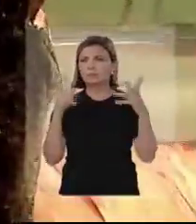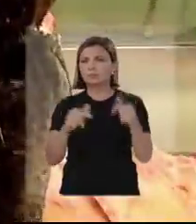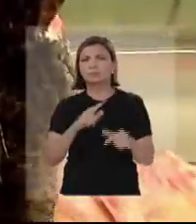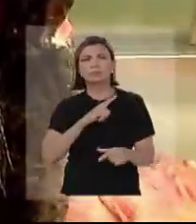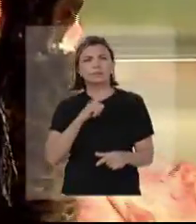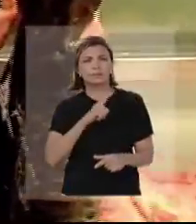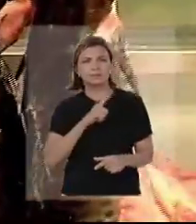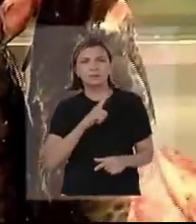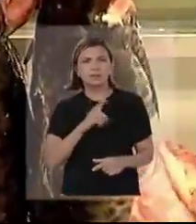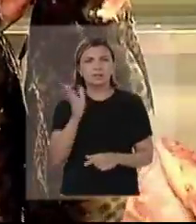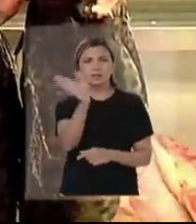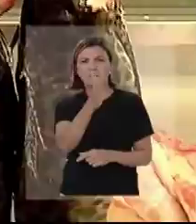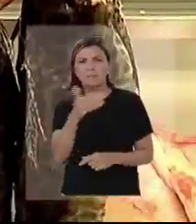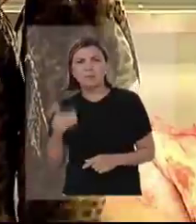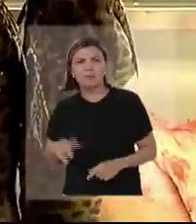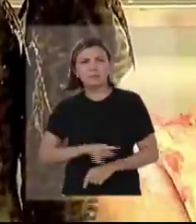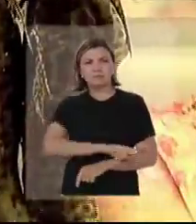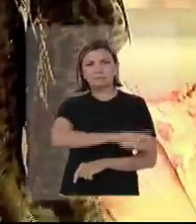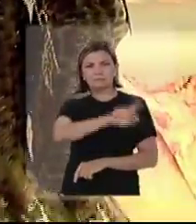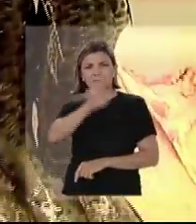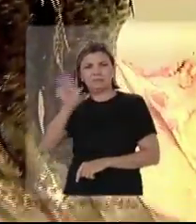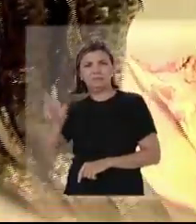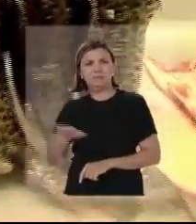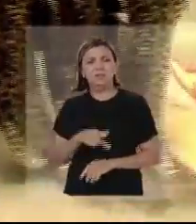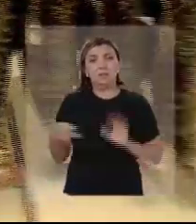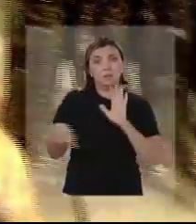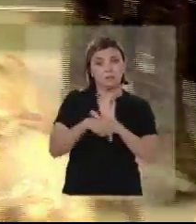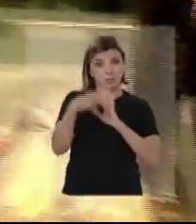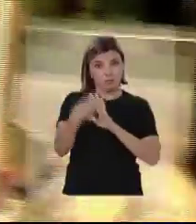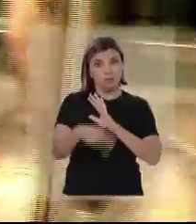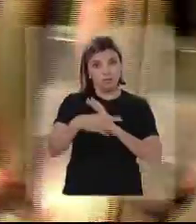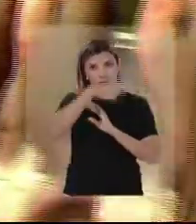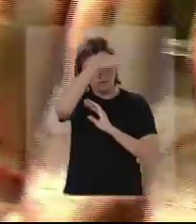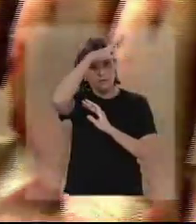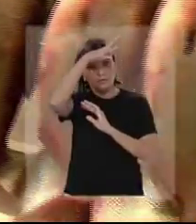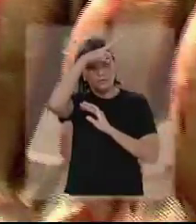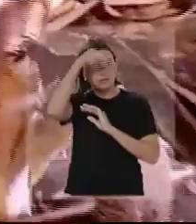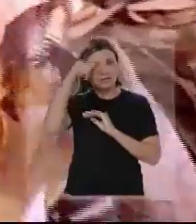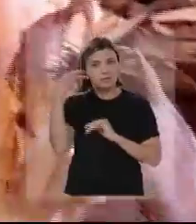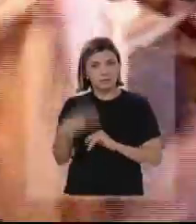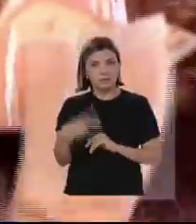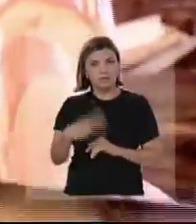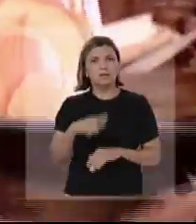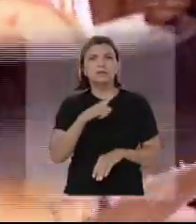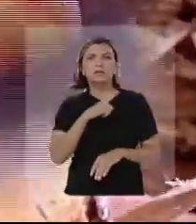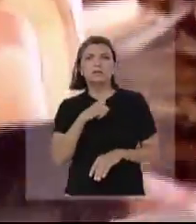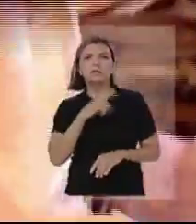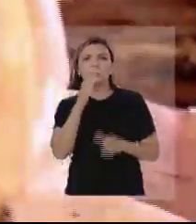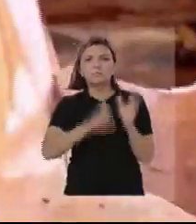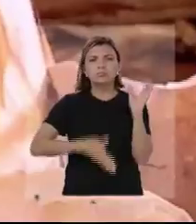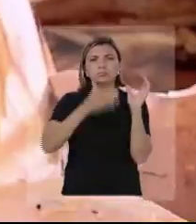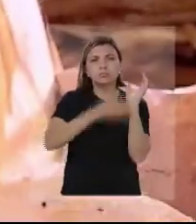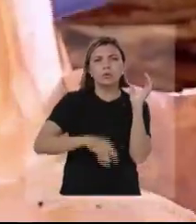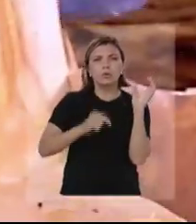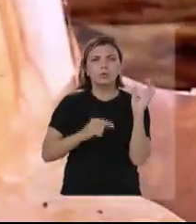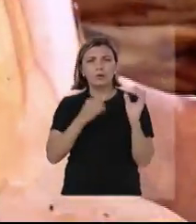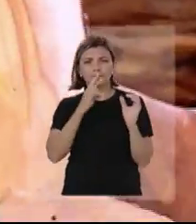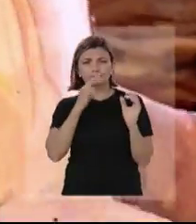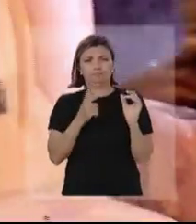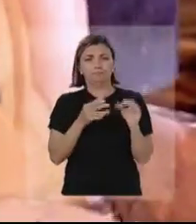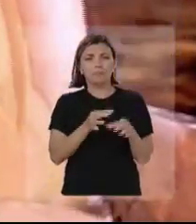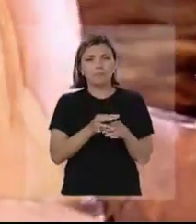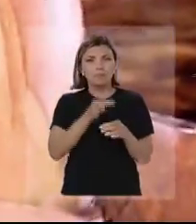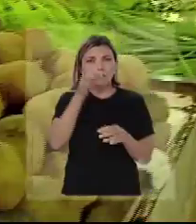Tem de tudo, desde Tucunaré, Piranha e Curimbatá, que são peixes da região, até Guariroba, que é uma espécie mais